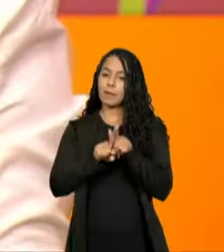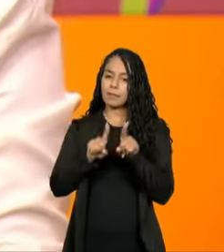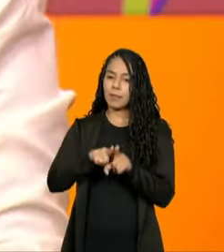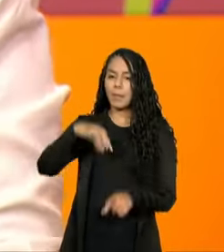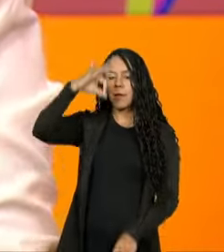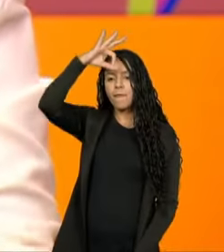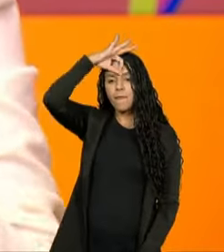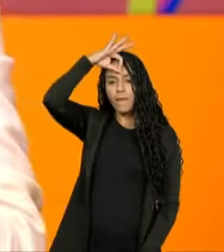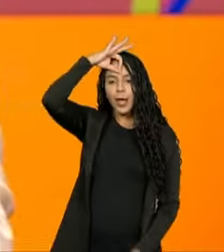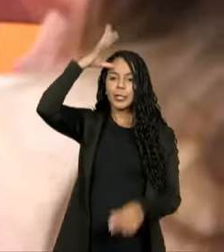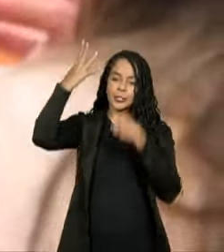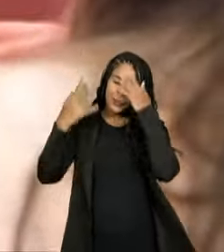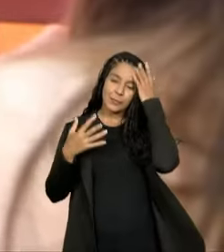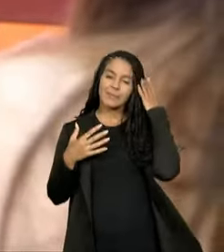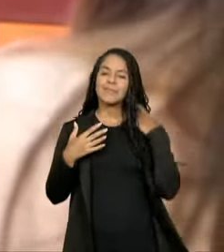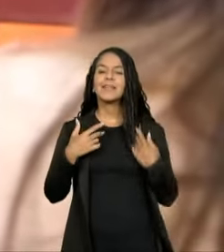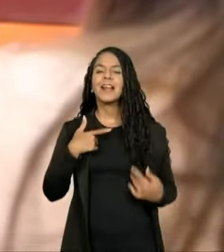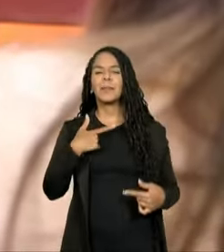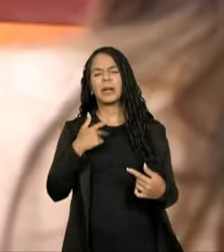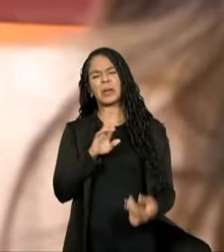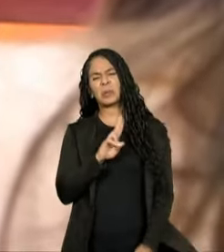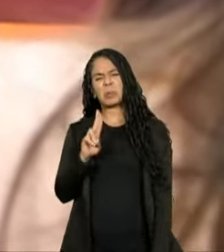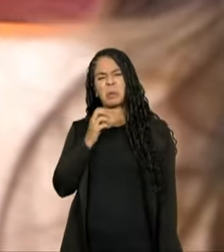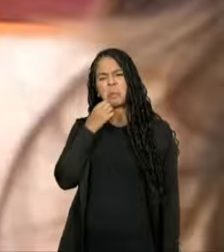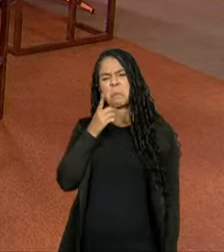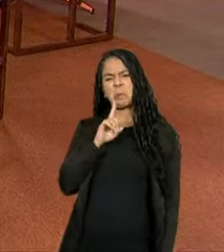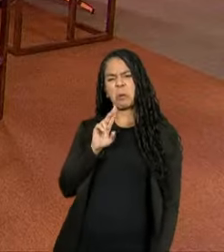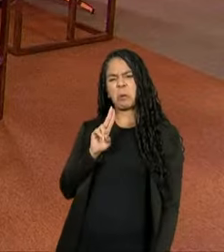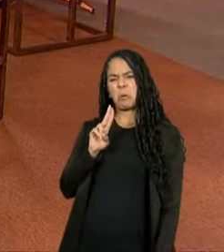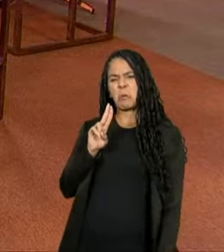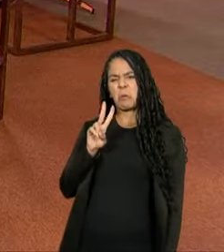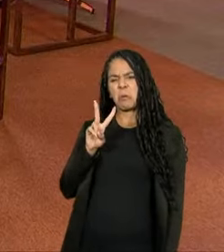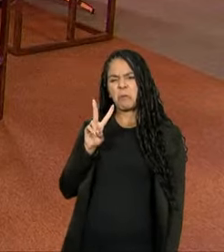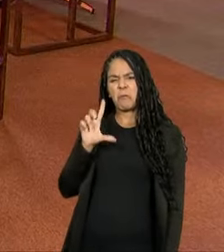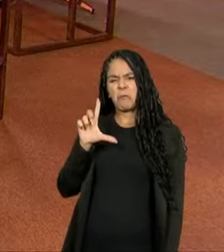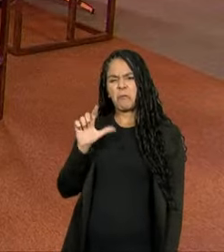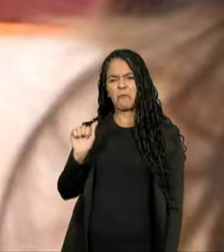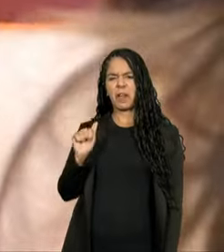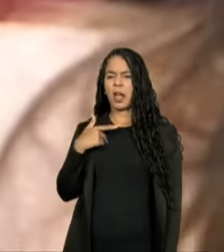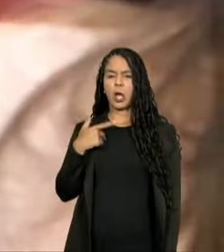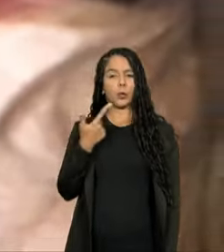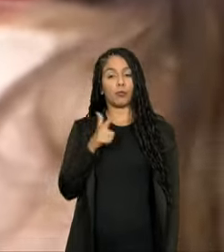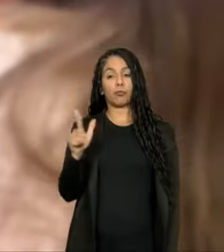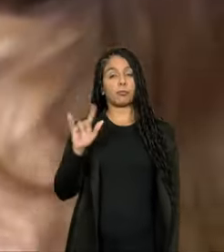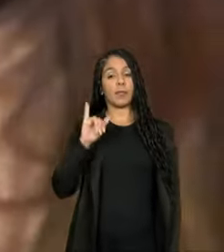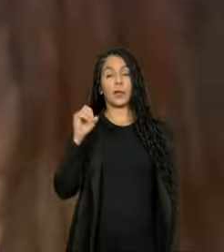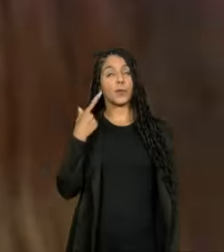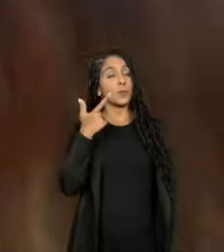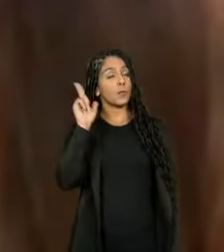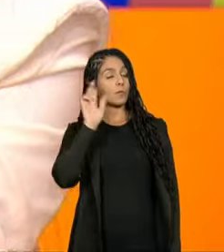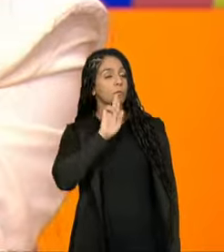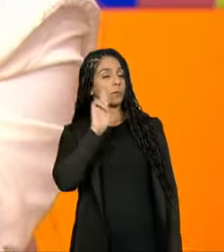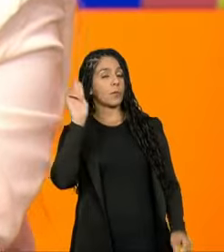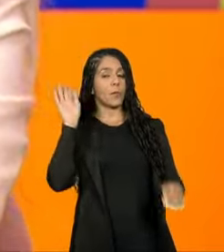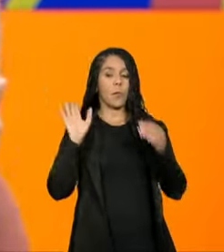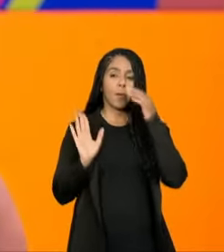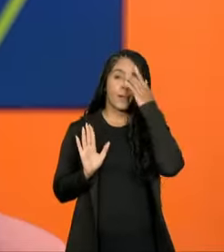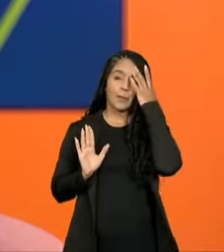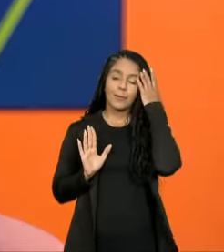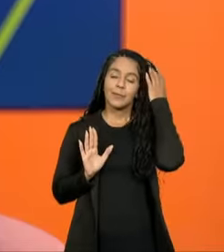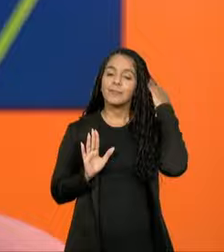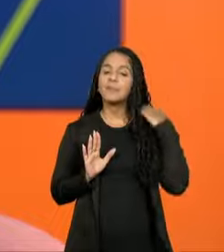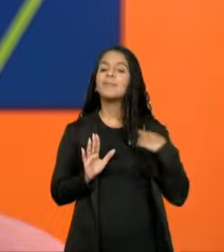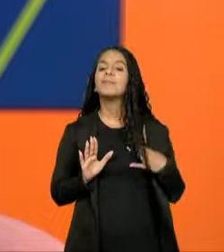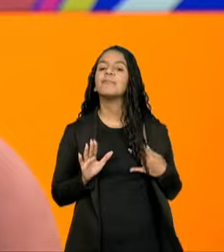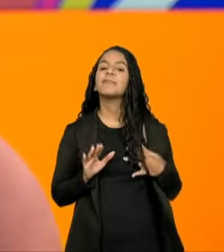tá. Então assim... É que senão também não são bons, né? Vulva. Não, vulva. Eu não tenho vulva, eu tenho outra coisa, né? Vulva... Vulva